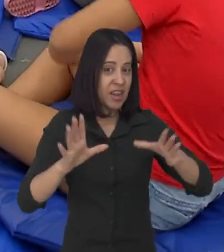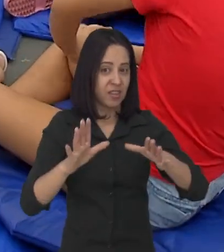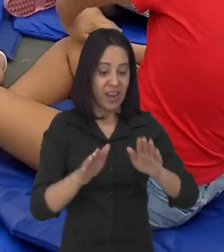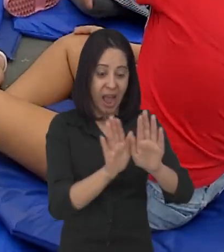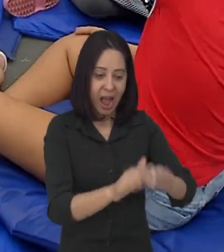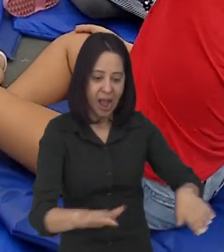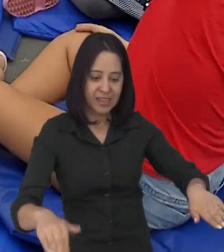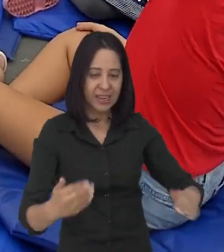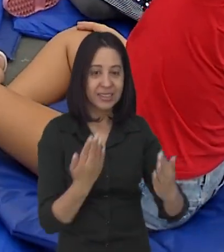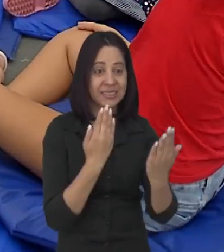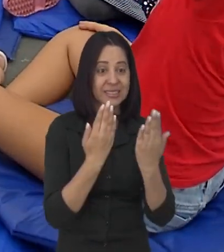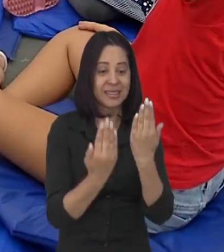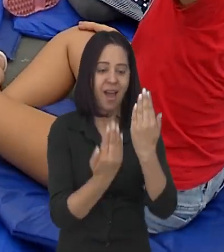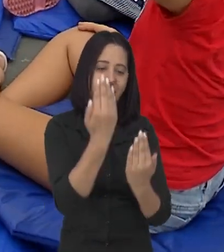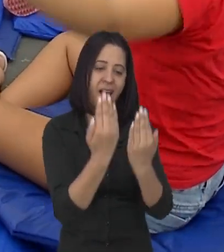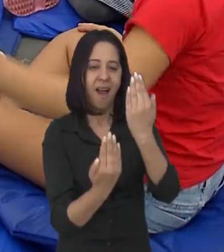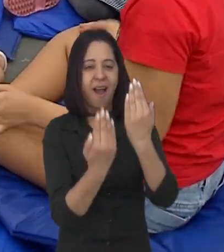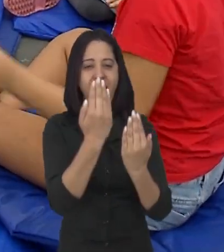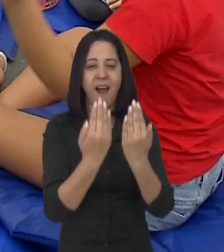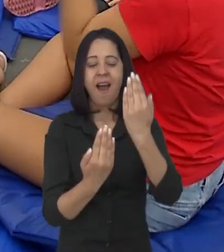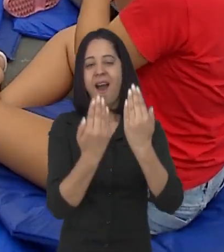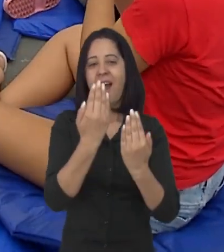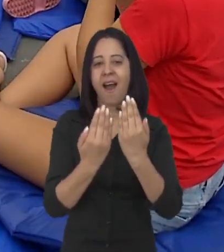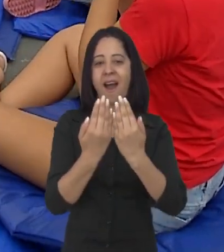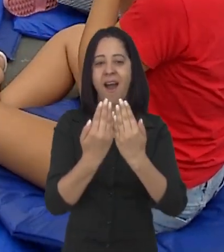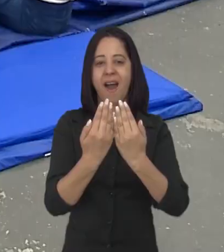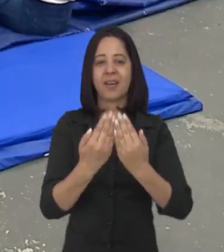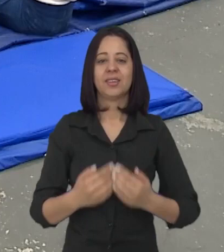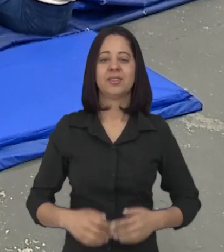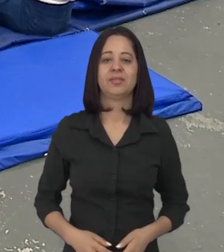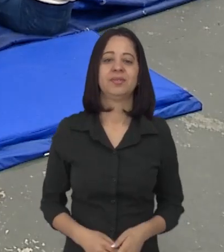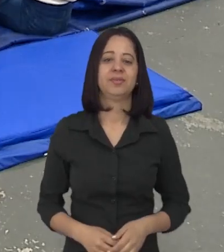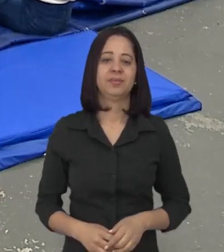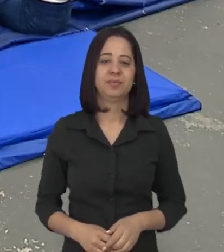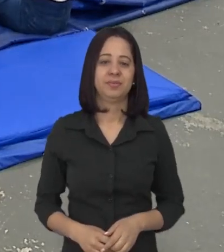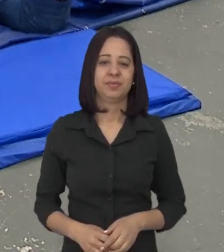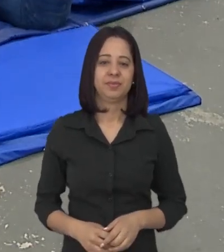infantil, as crianças já aprendem a se expressar desde cedo.